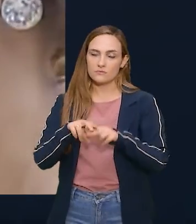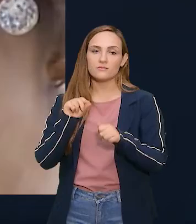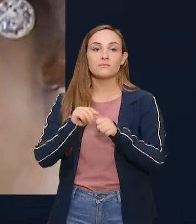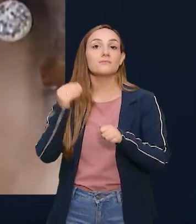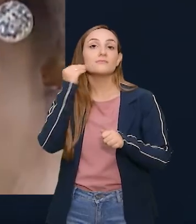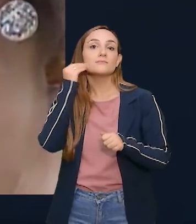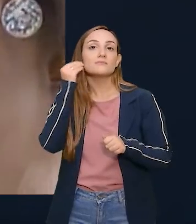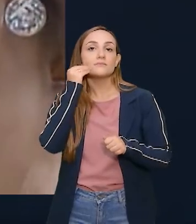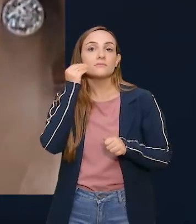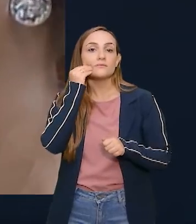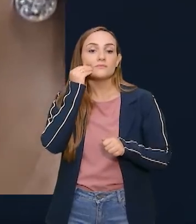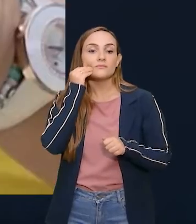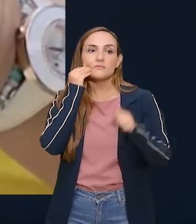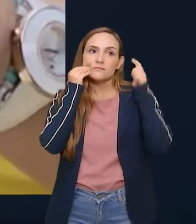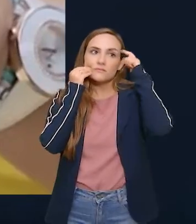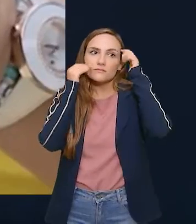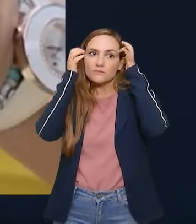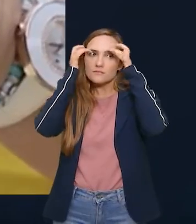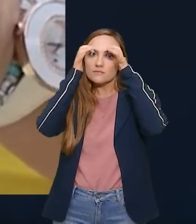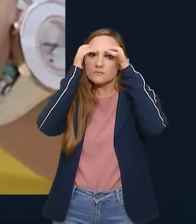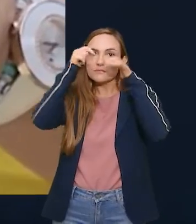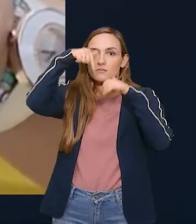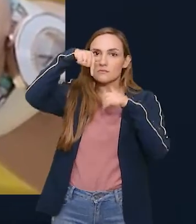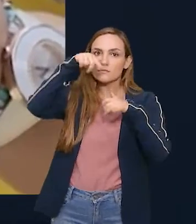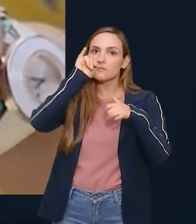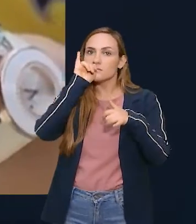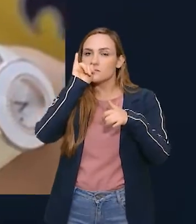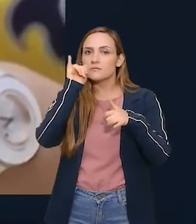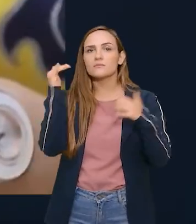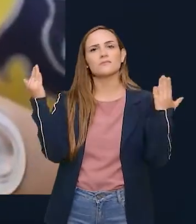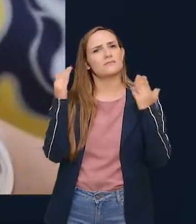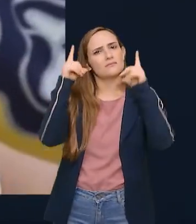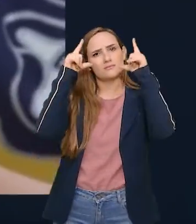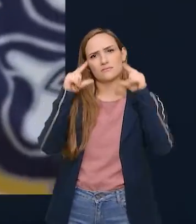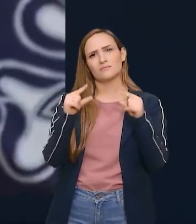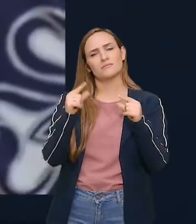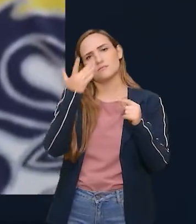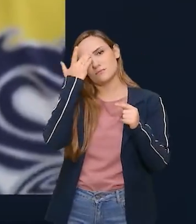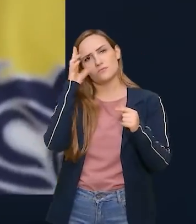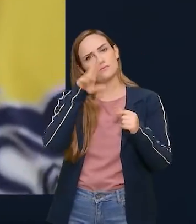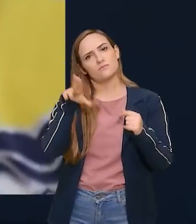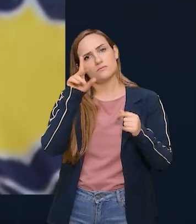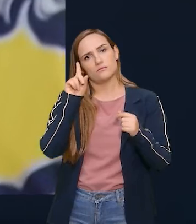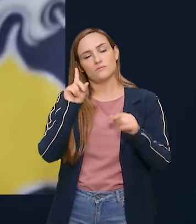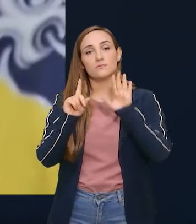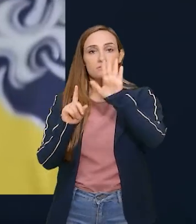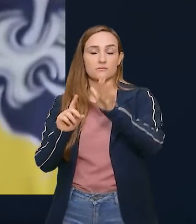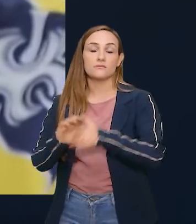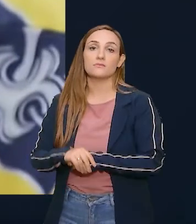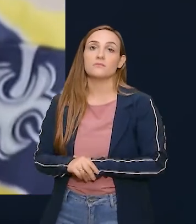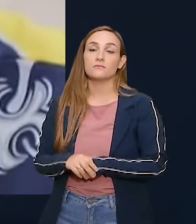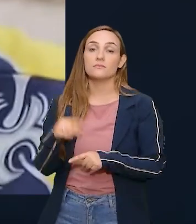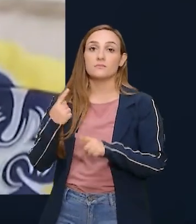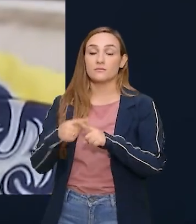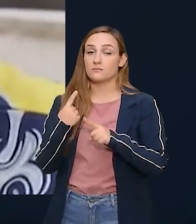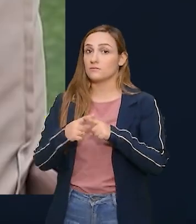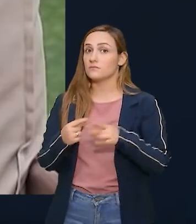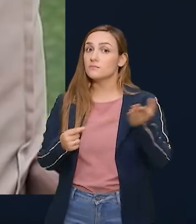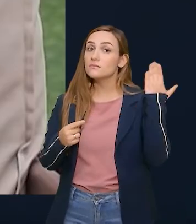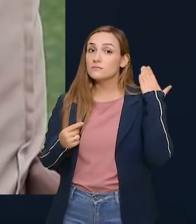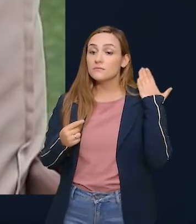conta. Daí o porquê dos famosos testes de QI, o quociente de inteligência, estarem caindo em